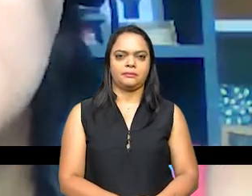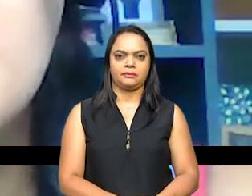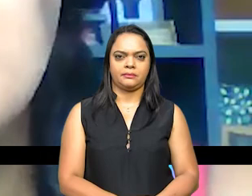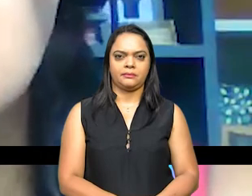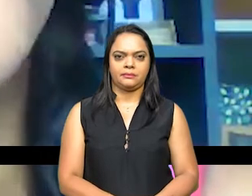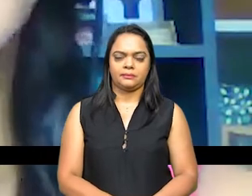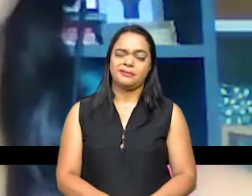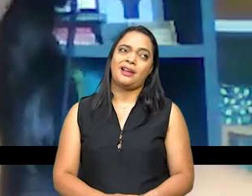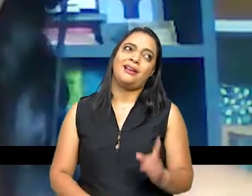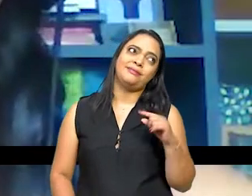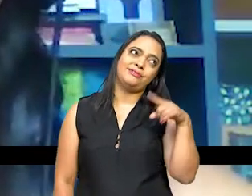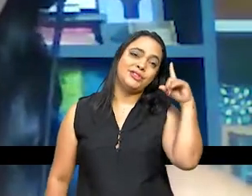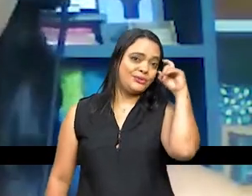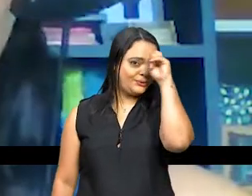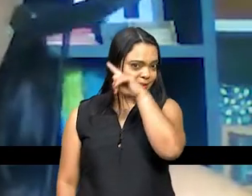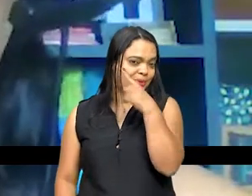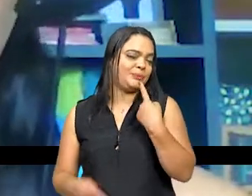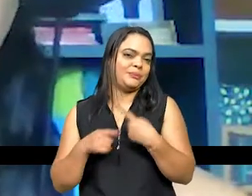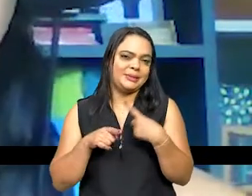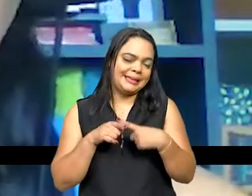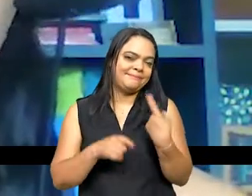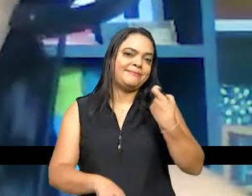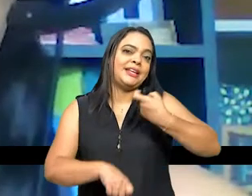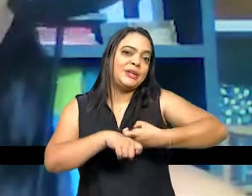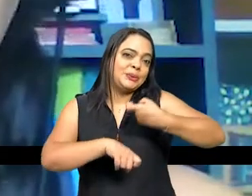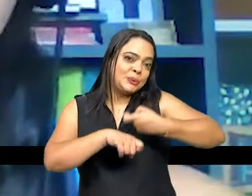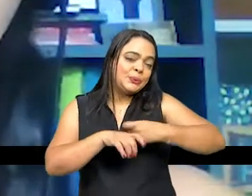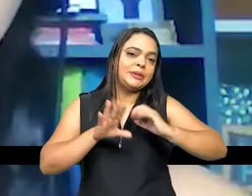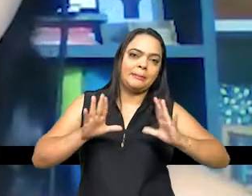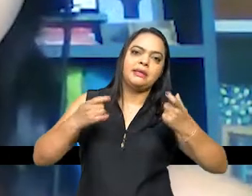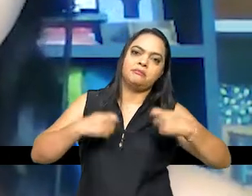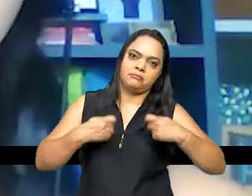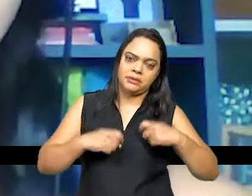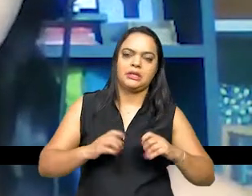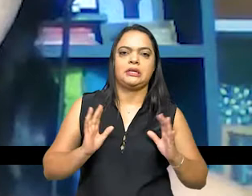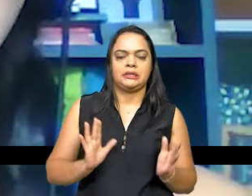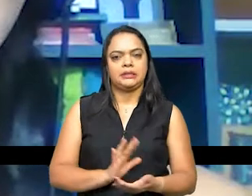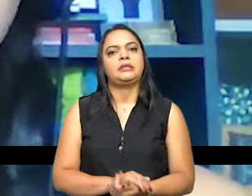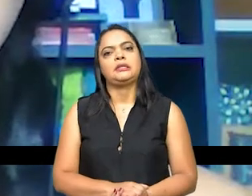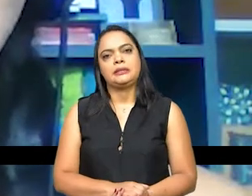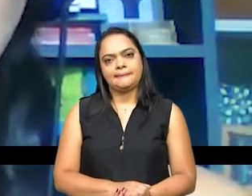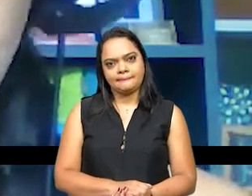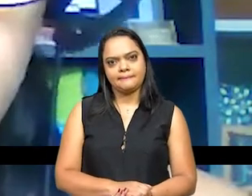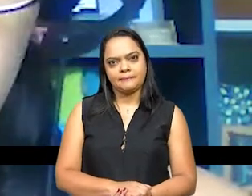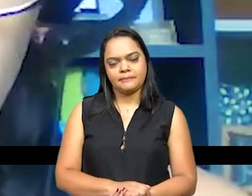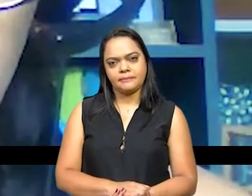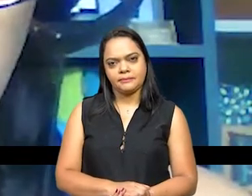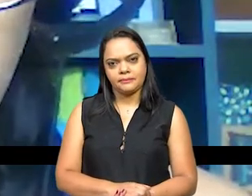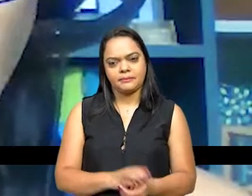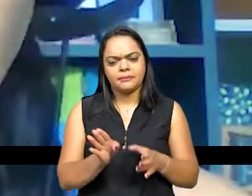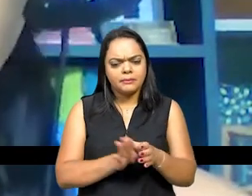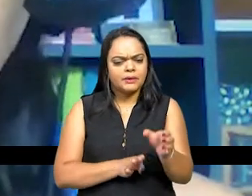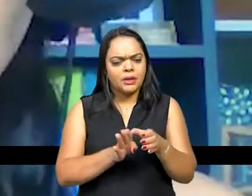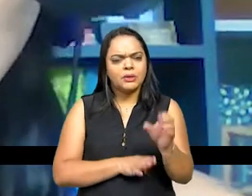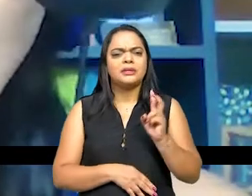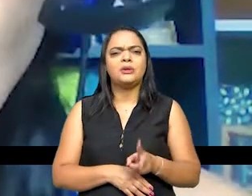ela é delicada, porque ela é dura, mas ela é necessária. Que, assim, a orientação que a gente sempre dá